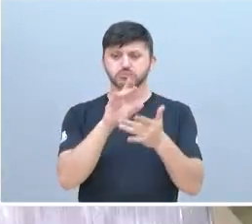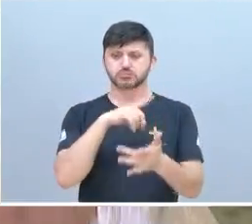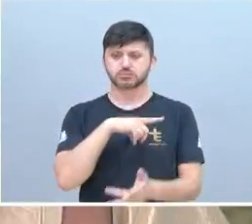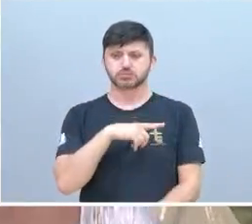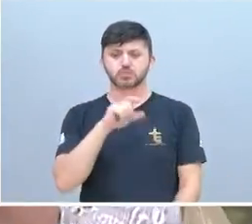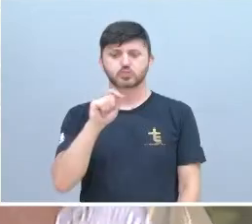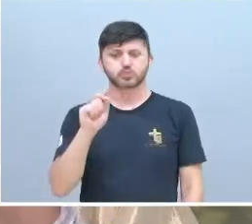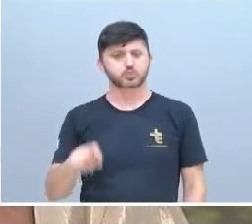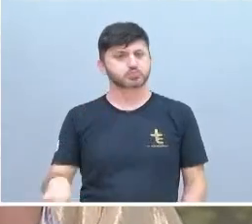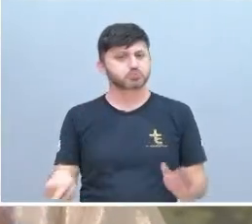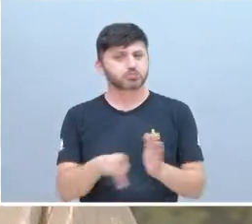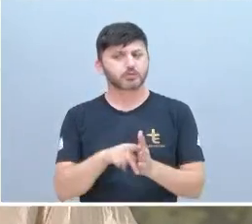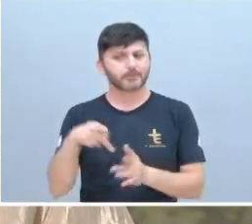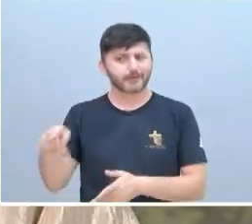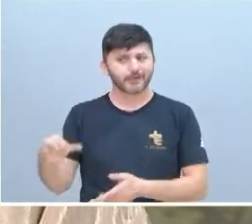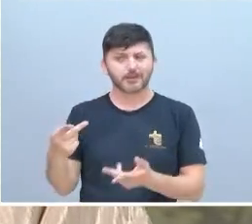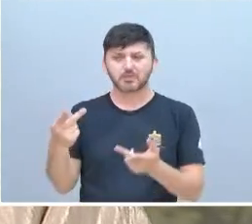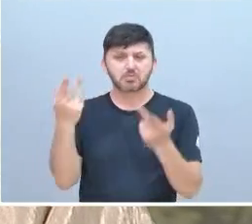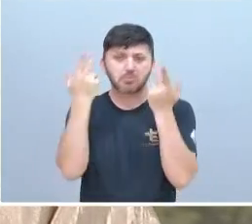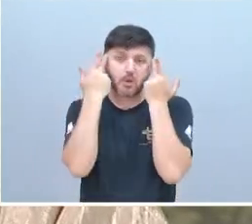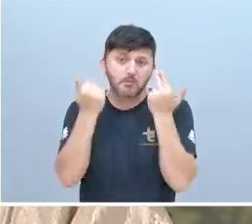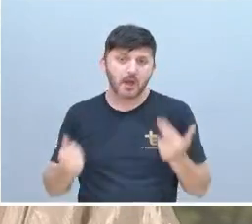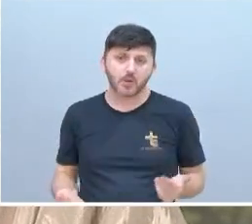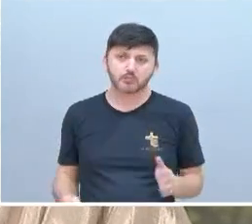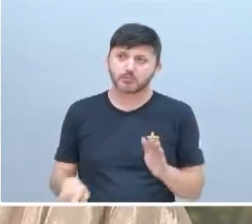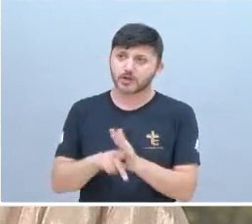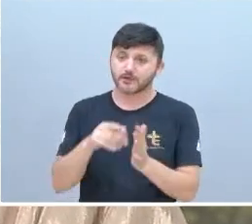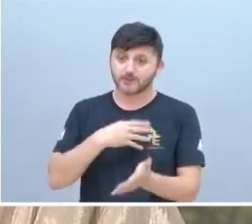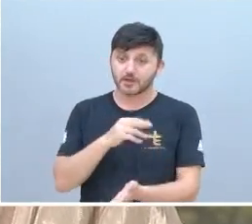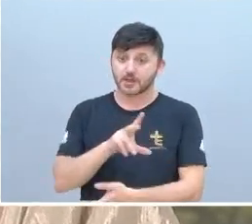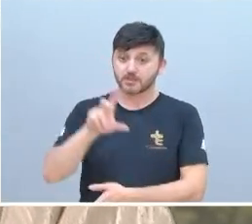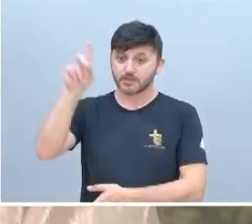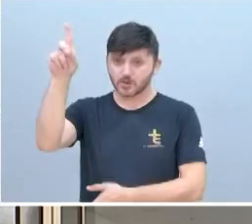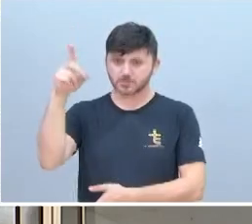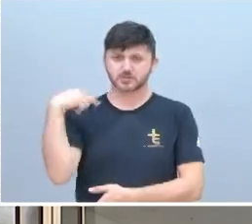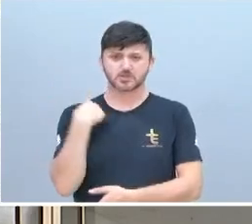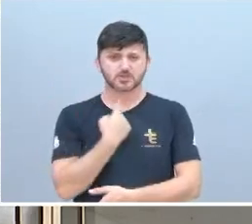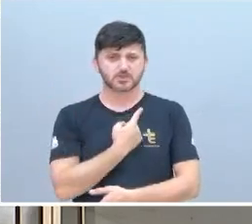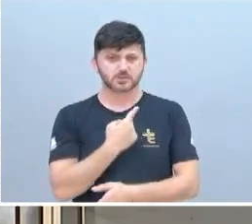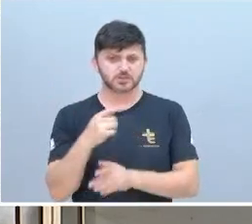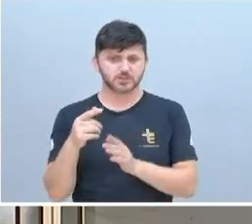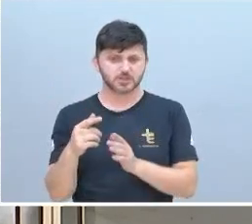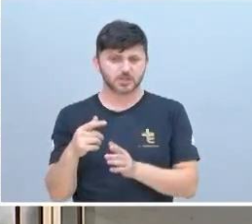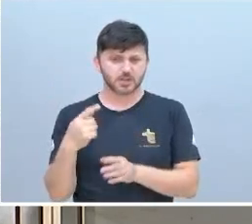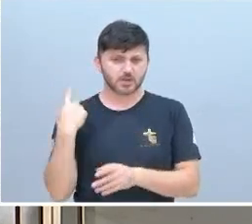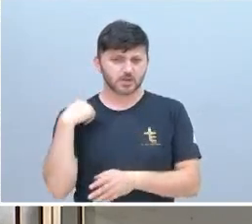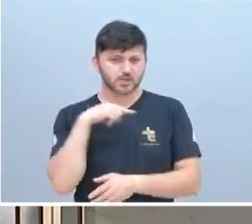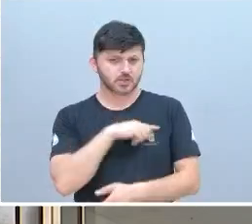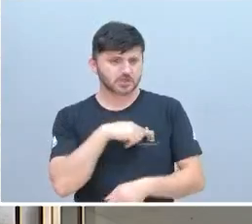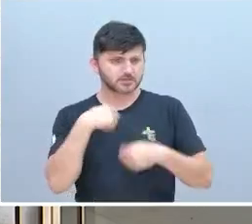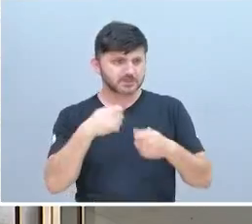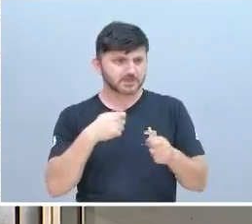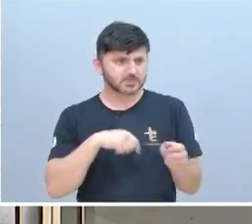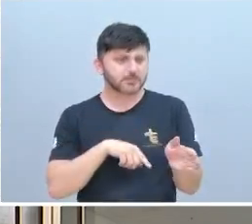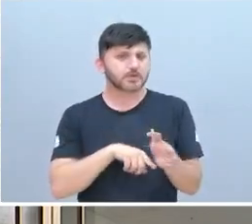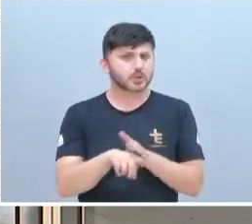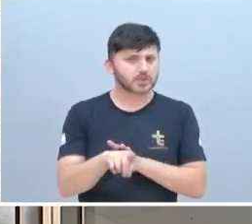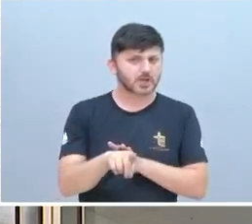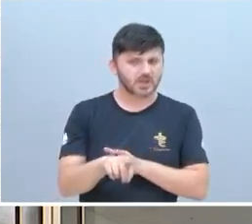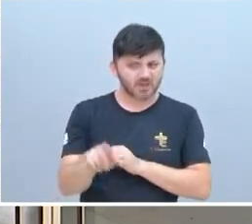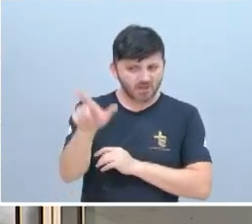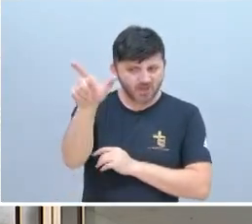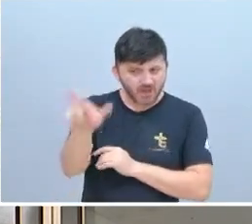sua própria natureza divina, poderíamos nos perguntar: ele precisava